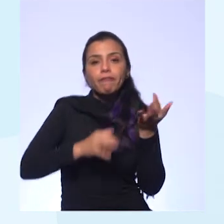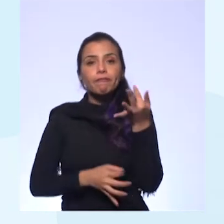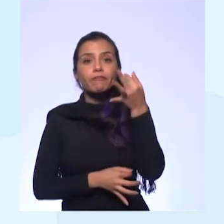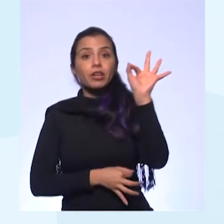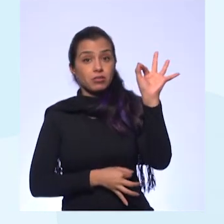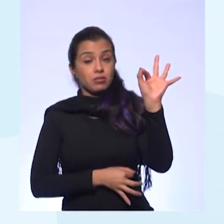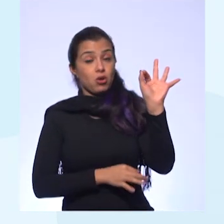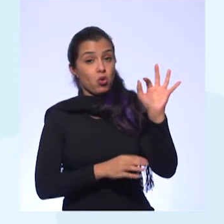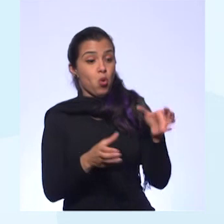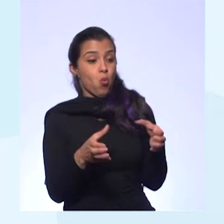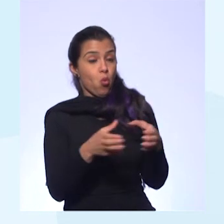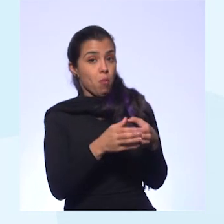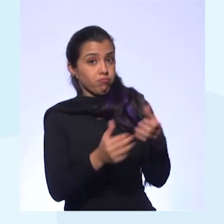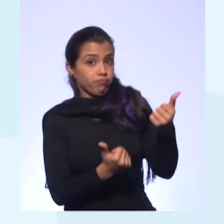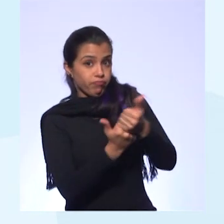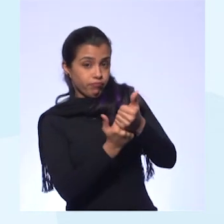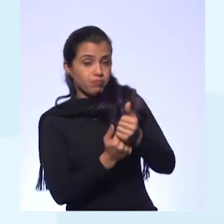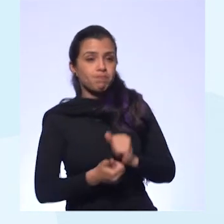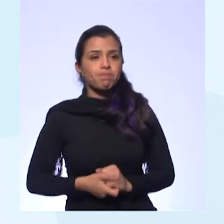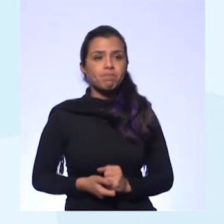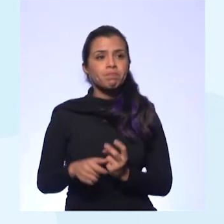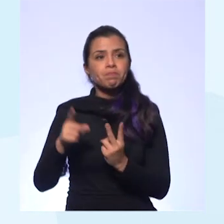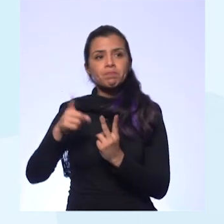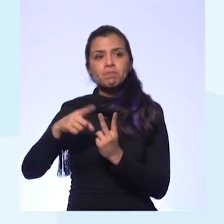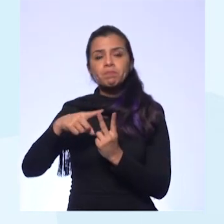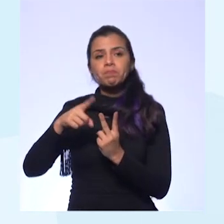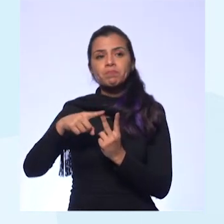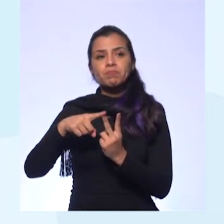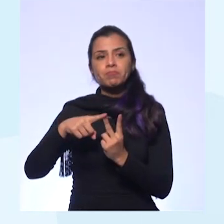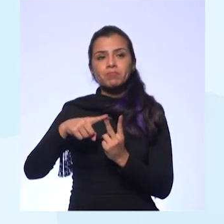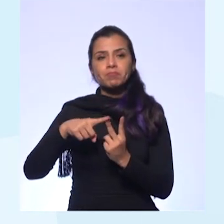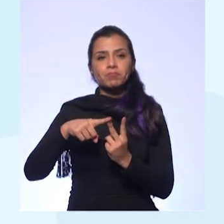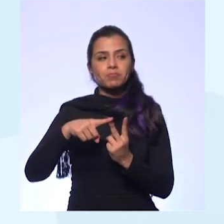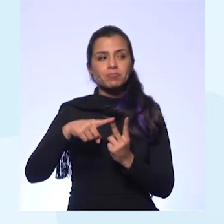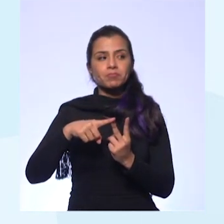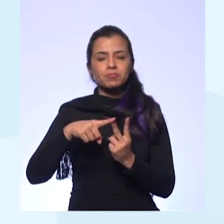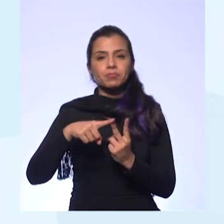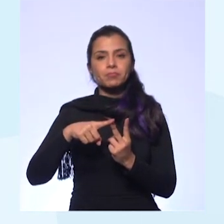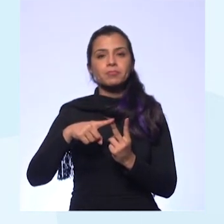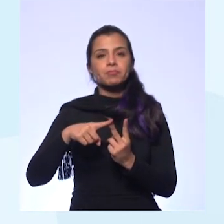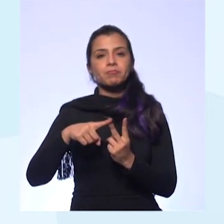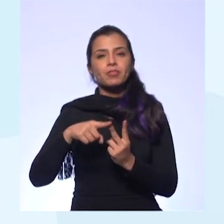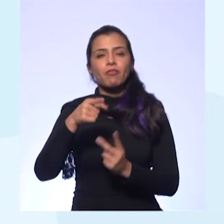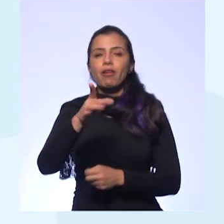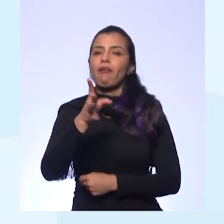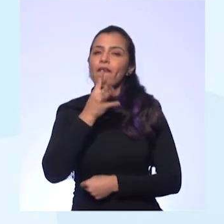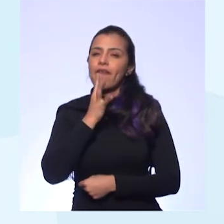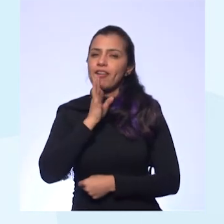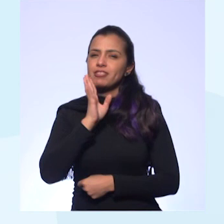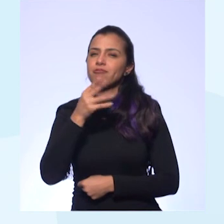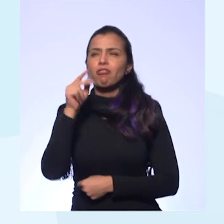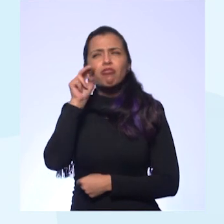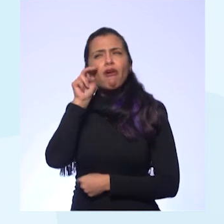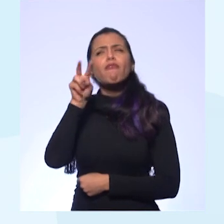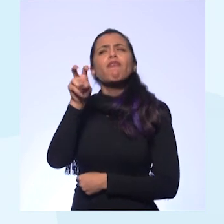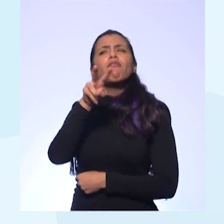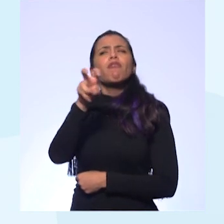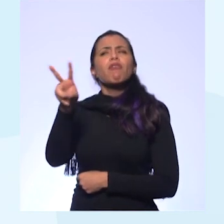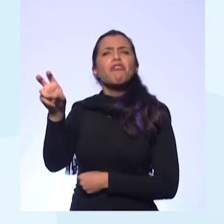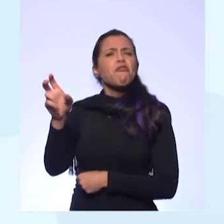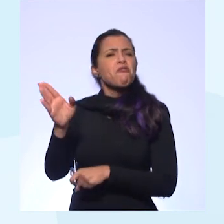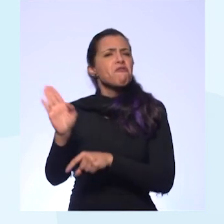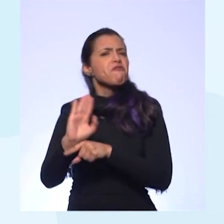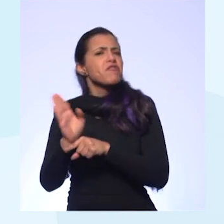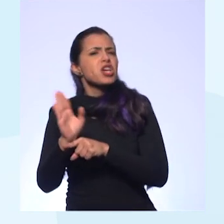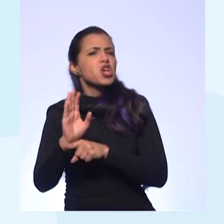governo jacobino. E, do outro lado, essa figurinha que vocês já devem ter visto muitas vezes em vários filmes